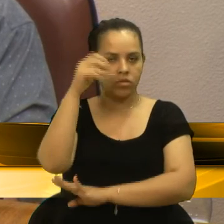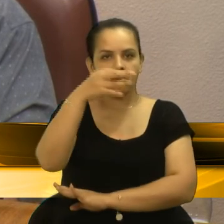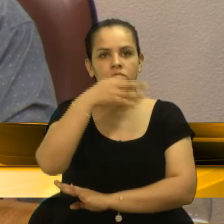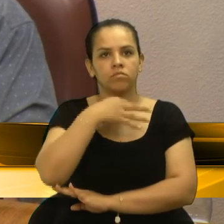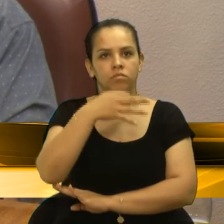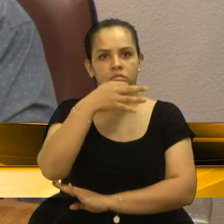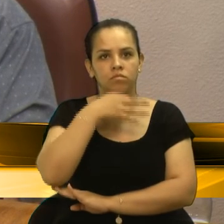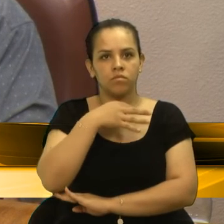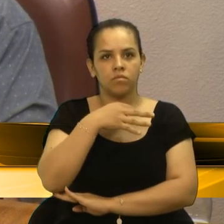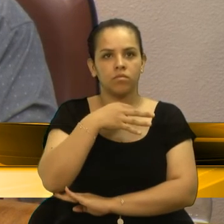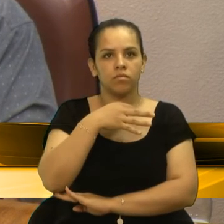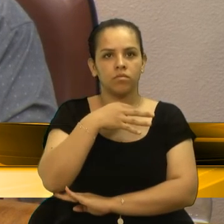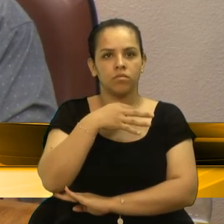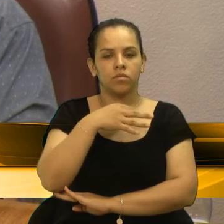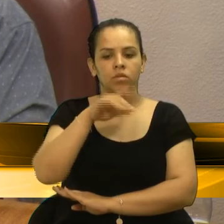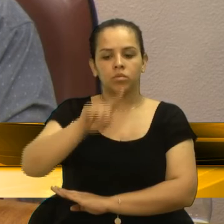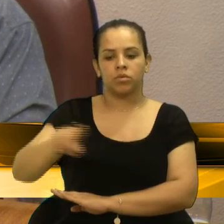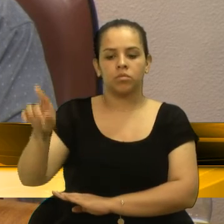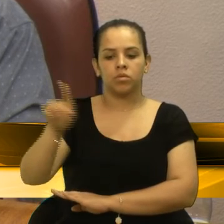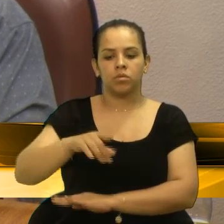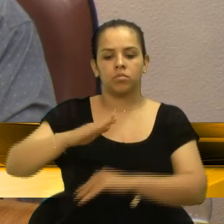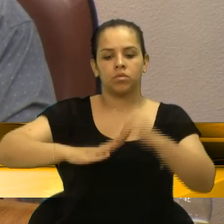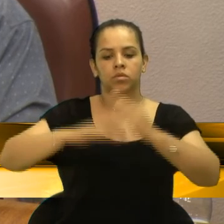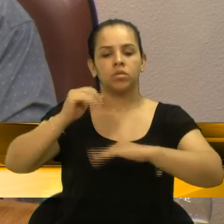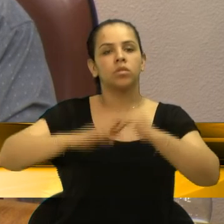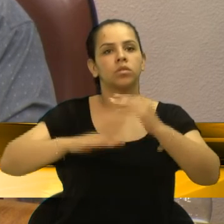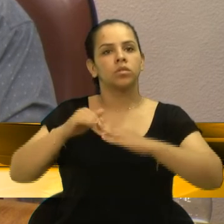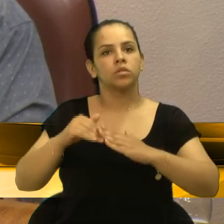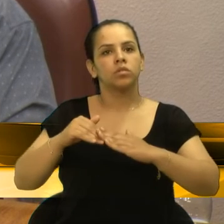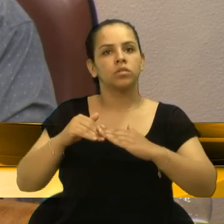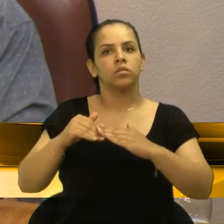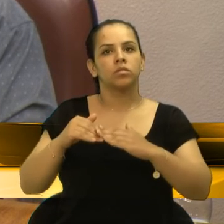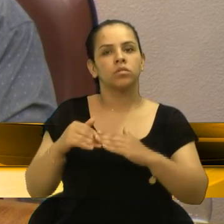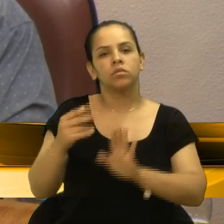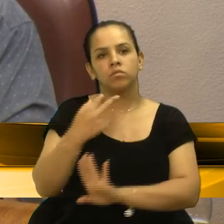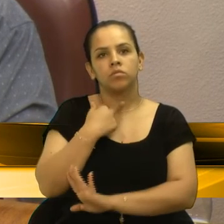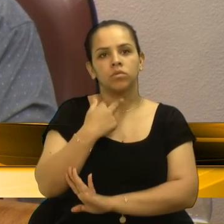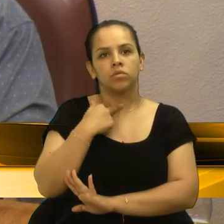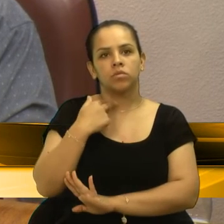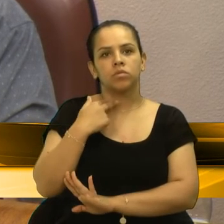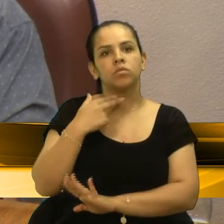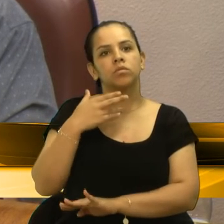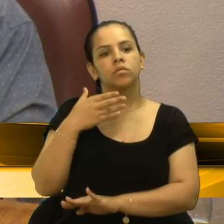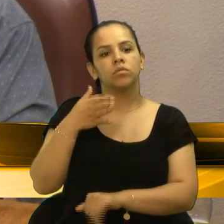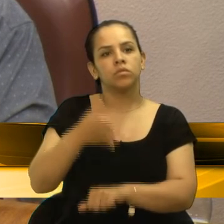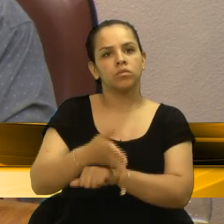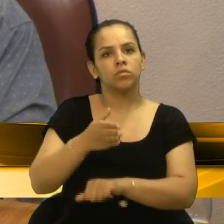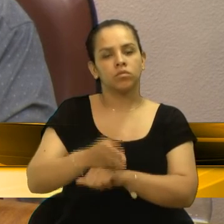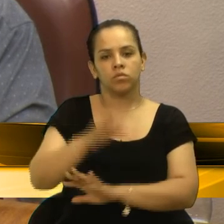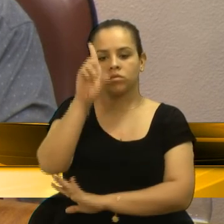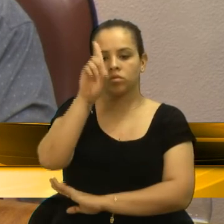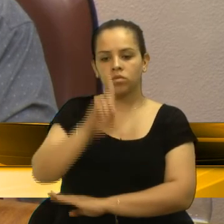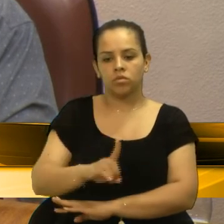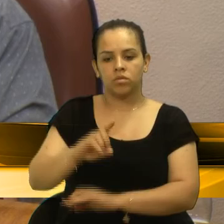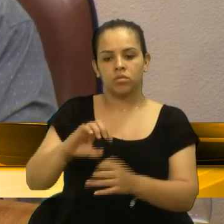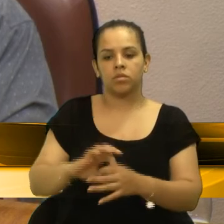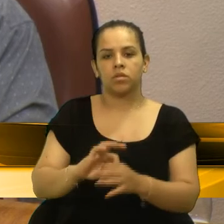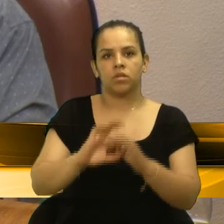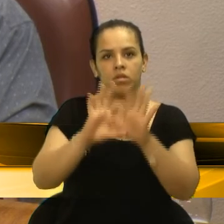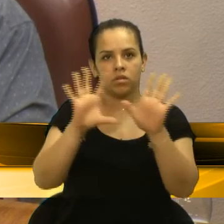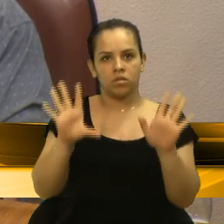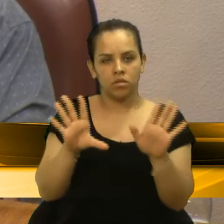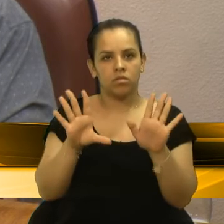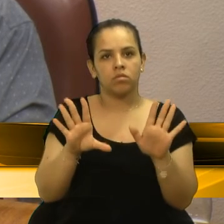Sul, 1. A proibição da prática de atos que inviabilizem a prática ou exercício dos direitos à liberdade de expressão,